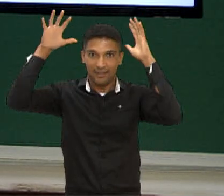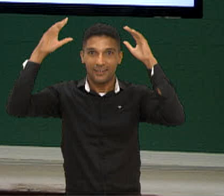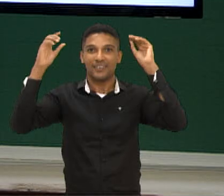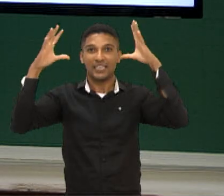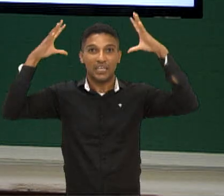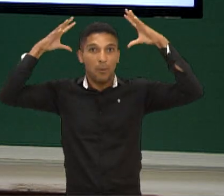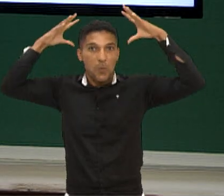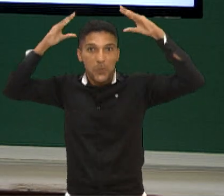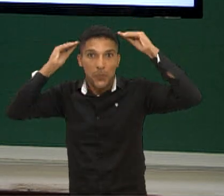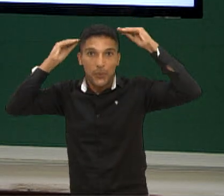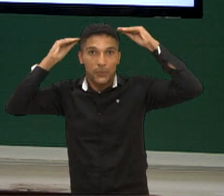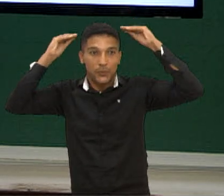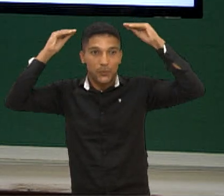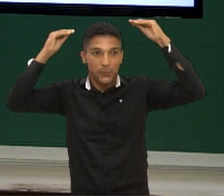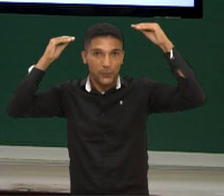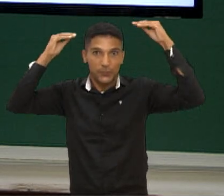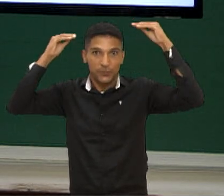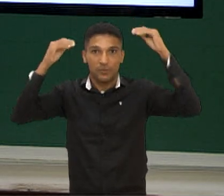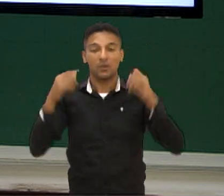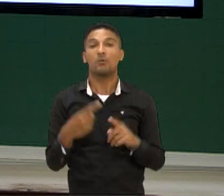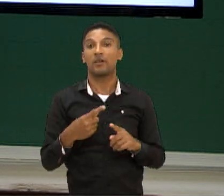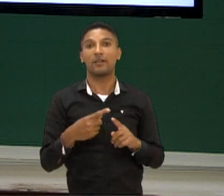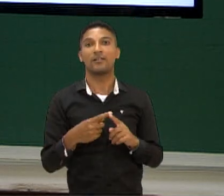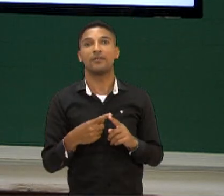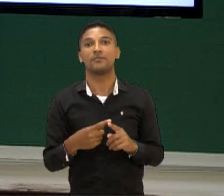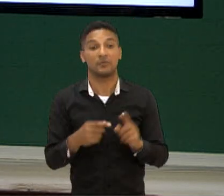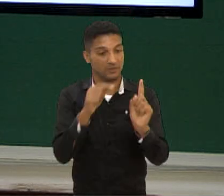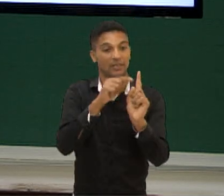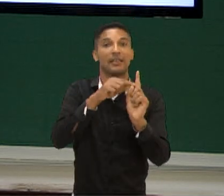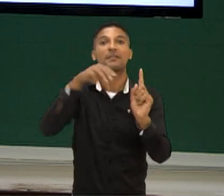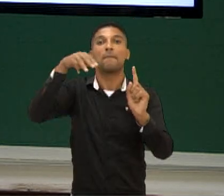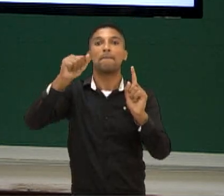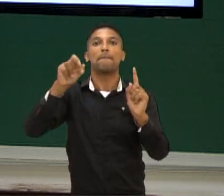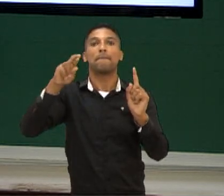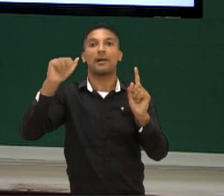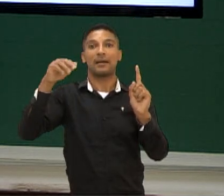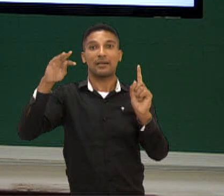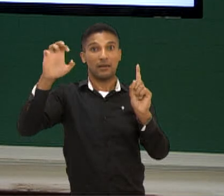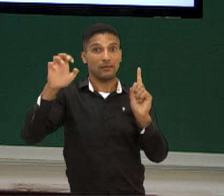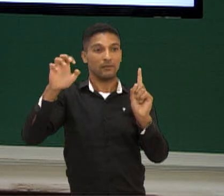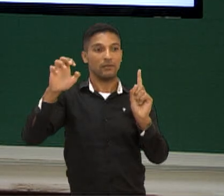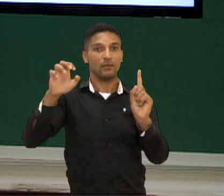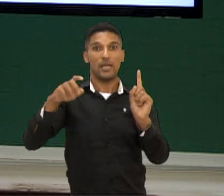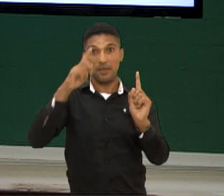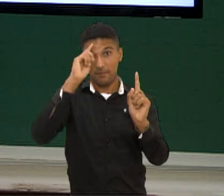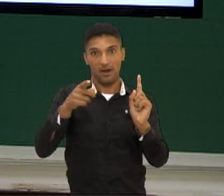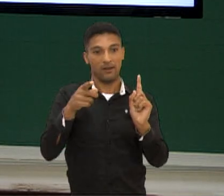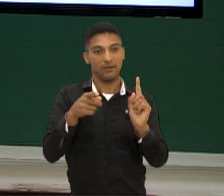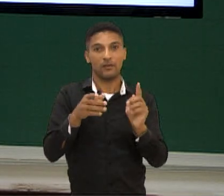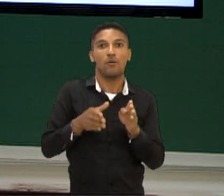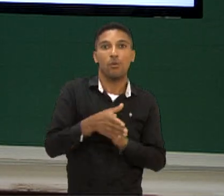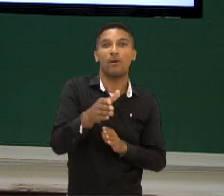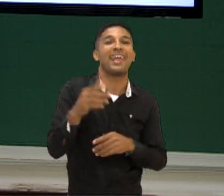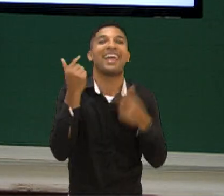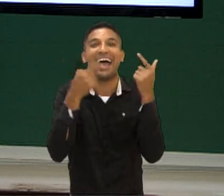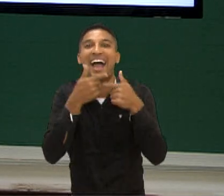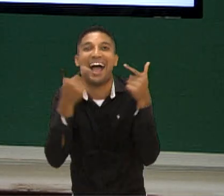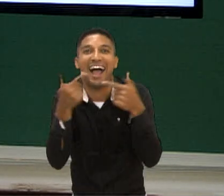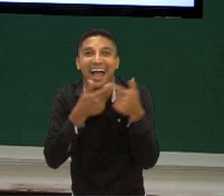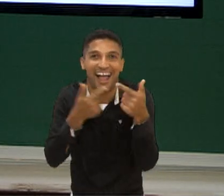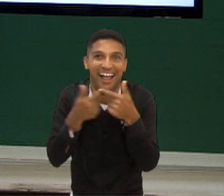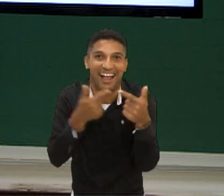E aí, por quê? Porque o marcante, ele dá ordens, às vezes, absurdas, coisas engraçadas. E aí